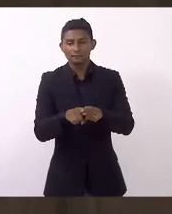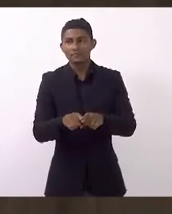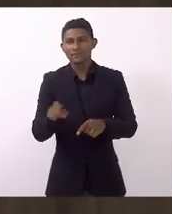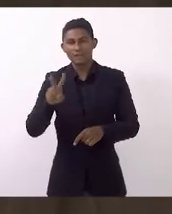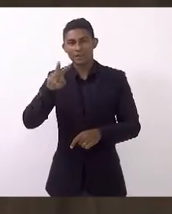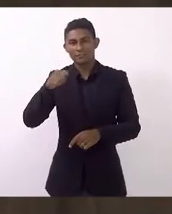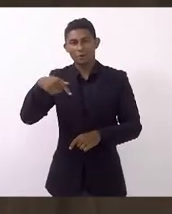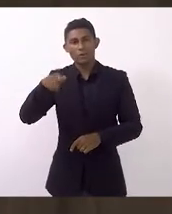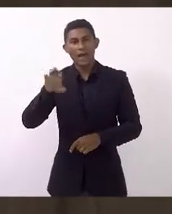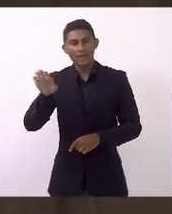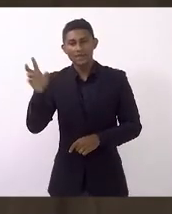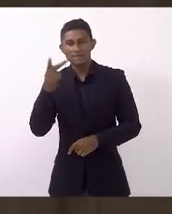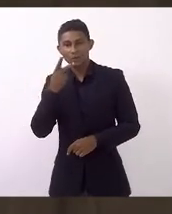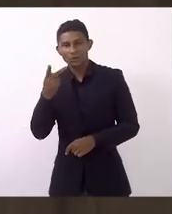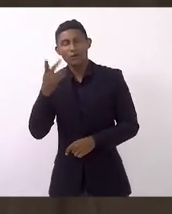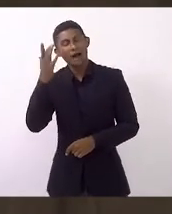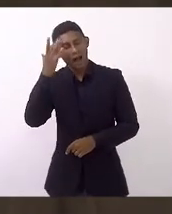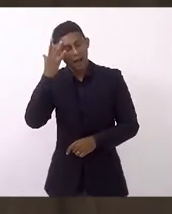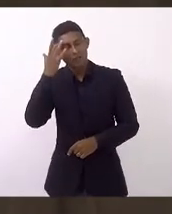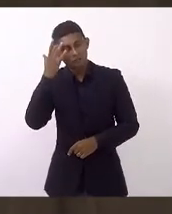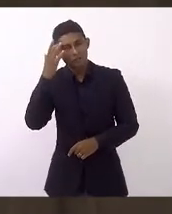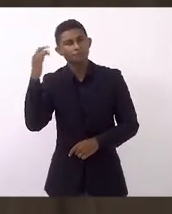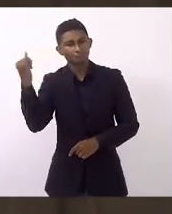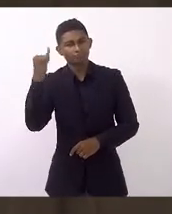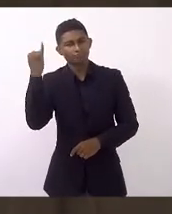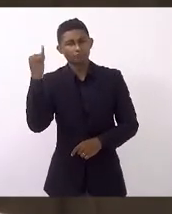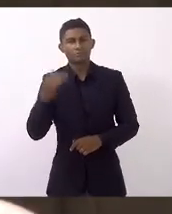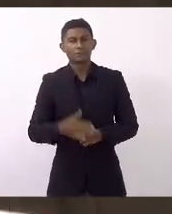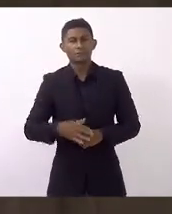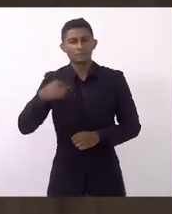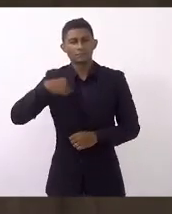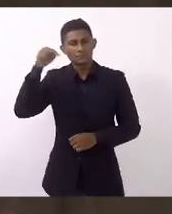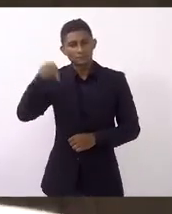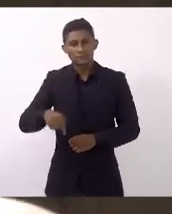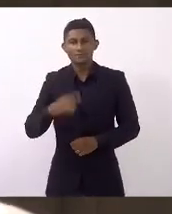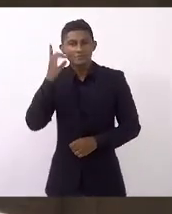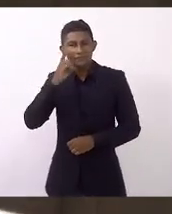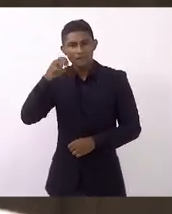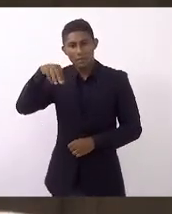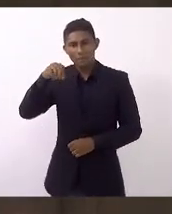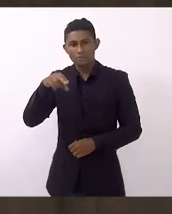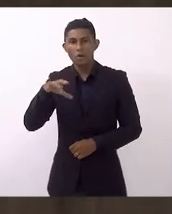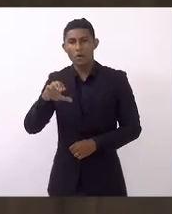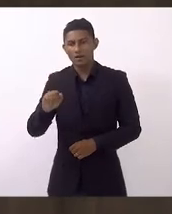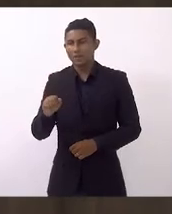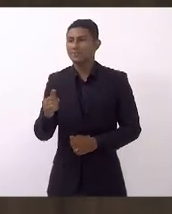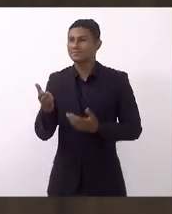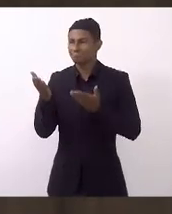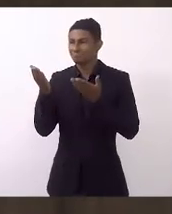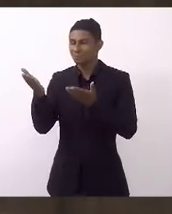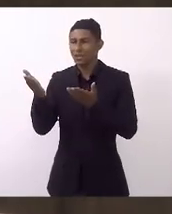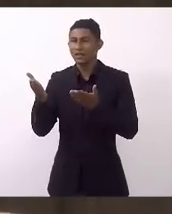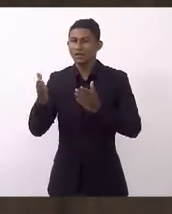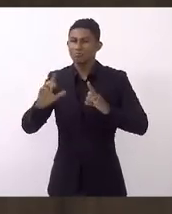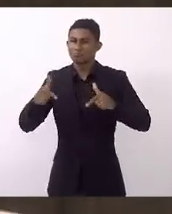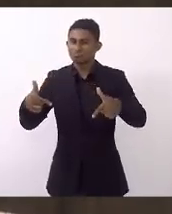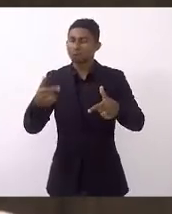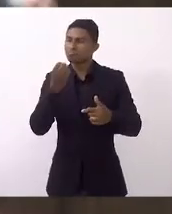Então, acho que muito justo essa homenagem. Fica aqui minha saudação à deputada Mônica Francisco pela iniciativa.